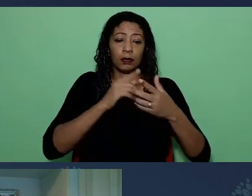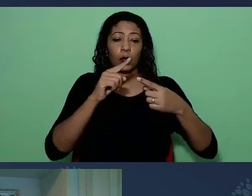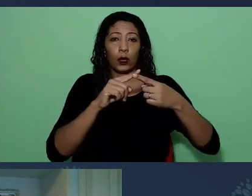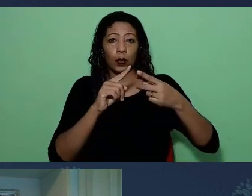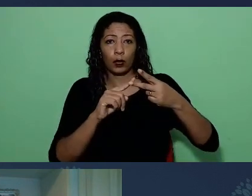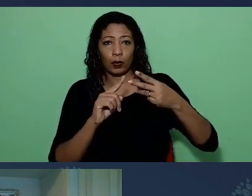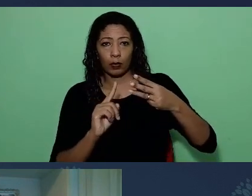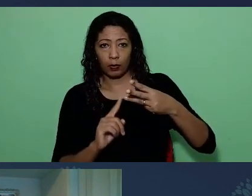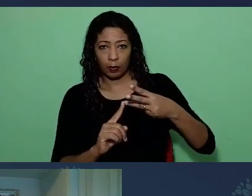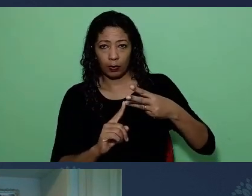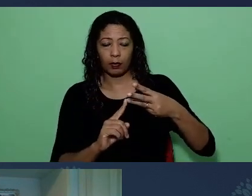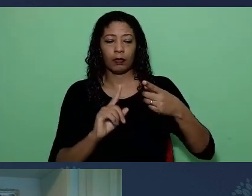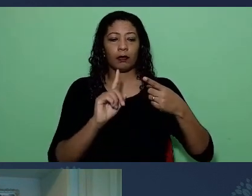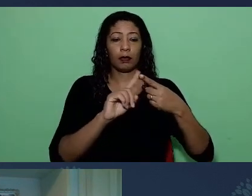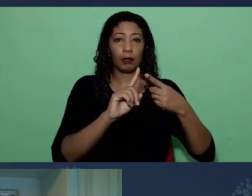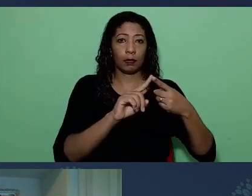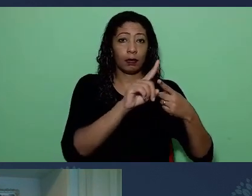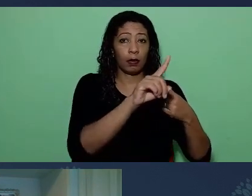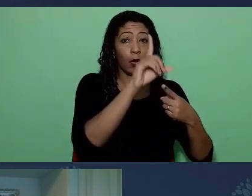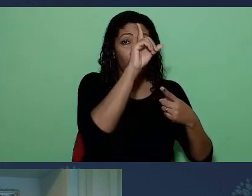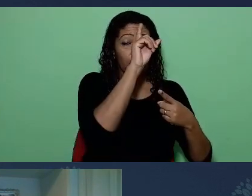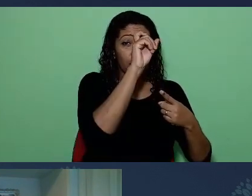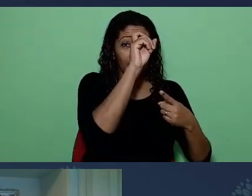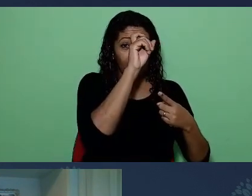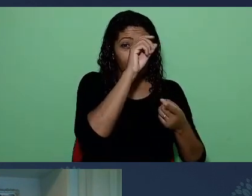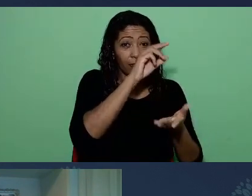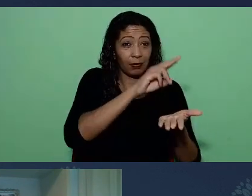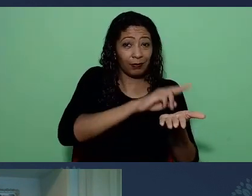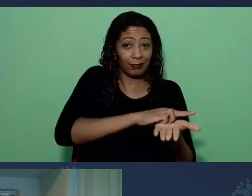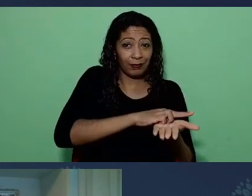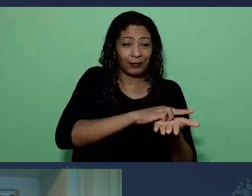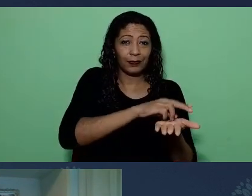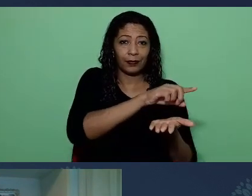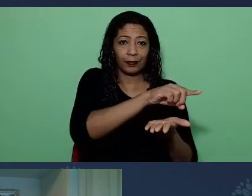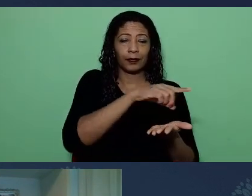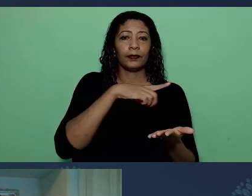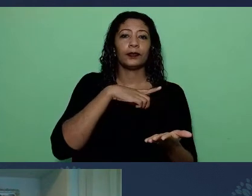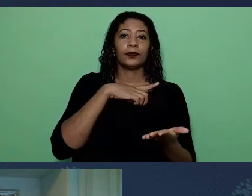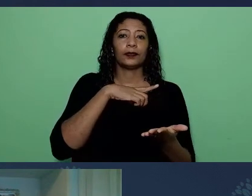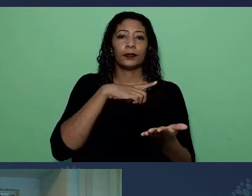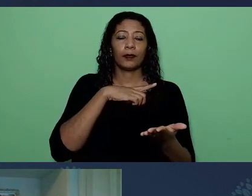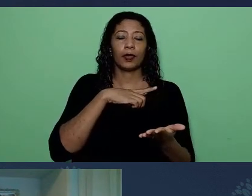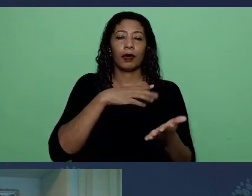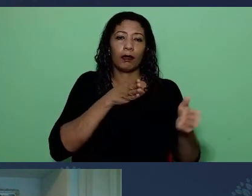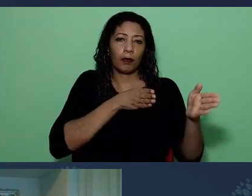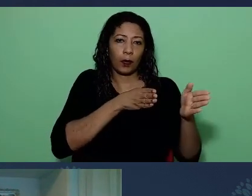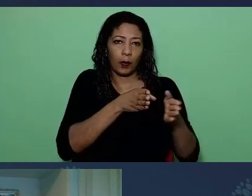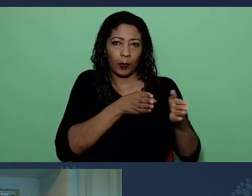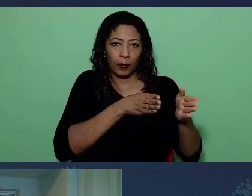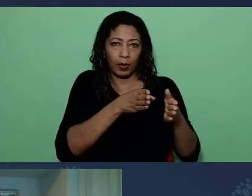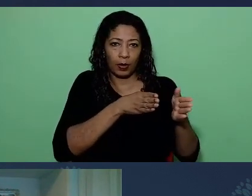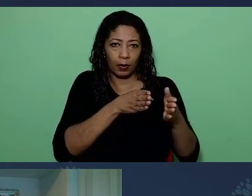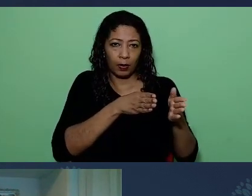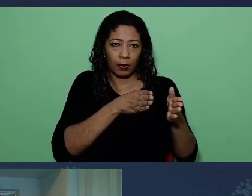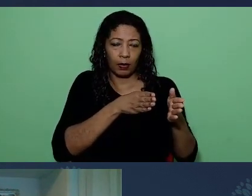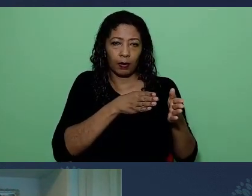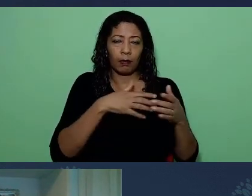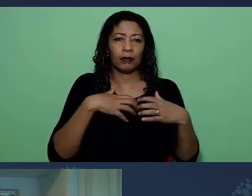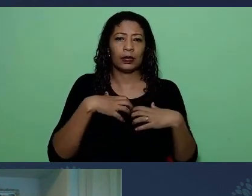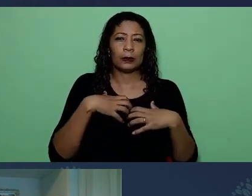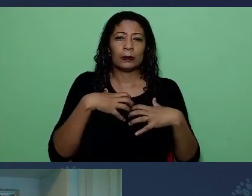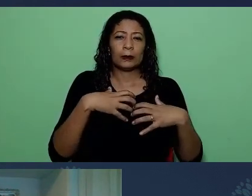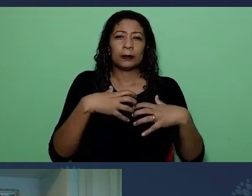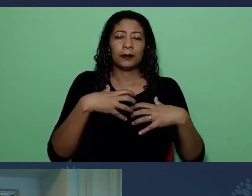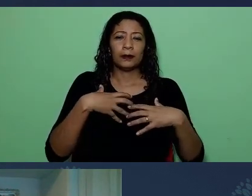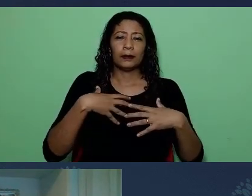O paciente estando hospitalizado, a gente tem a fase em que o paciente está muito desconfortável,